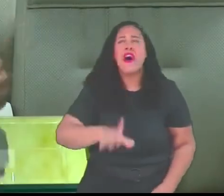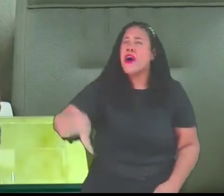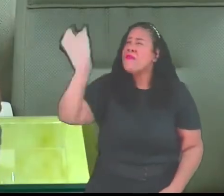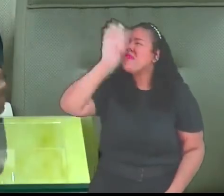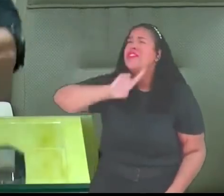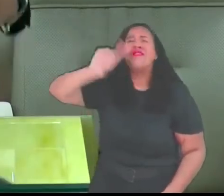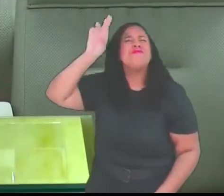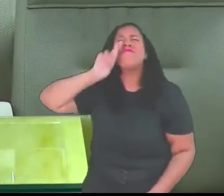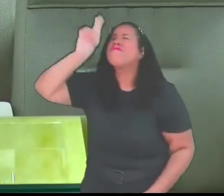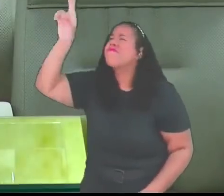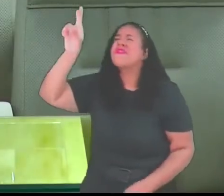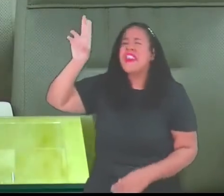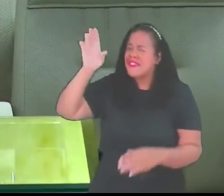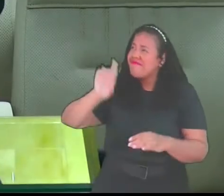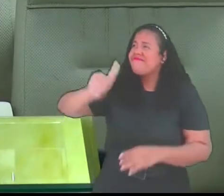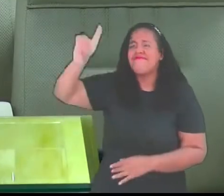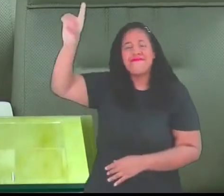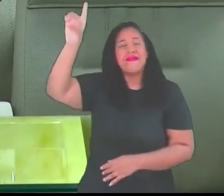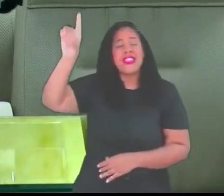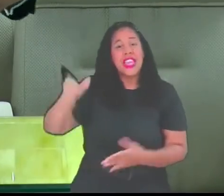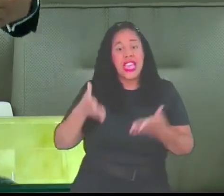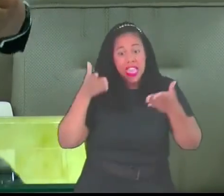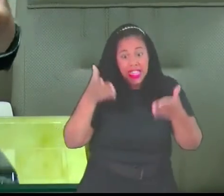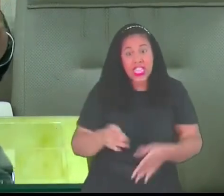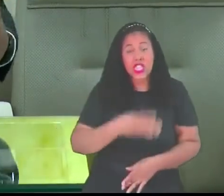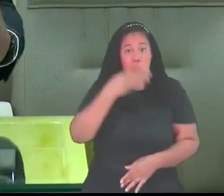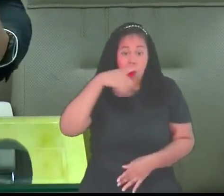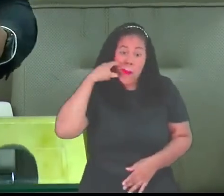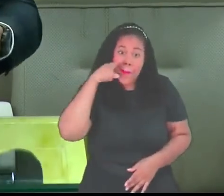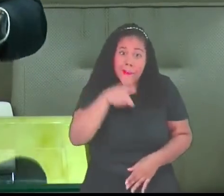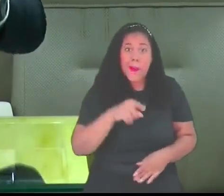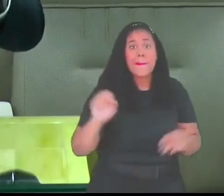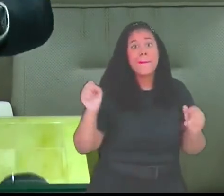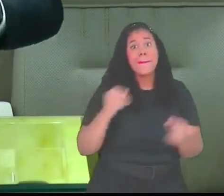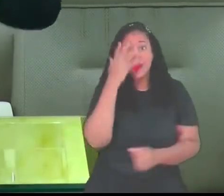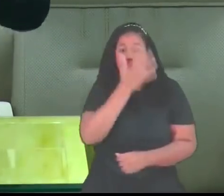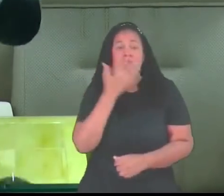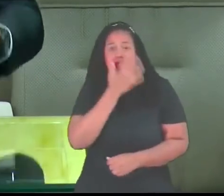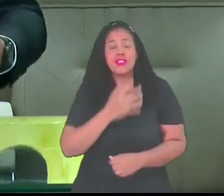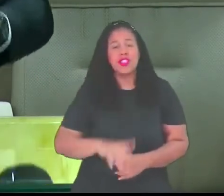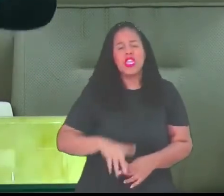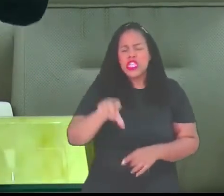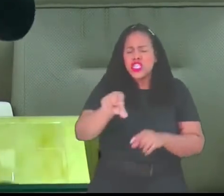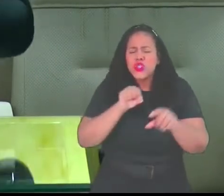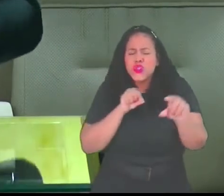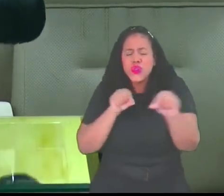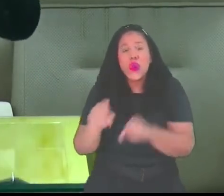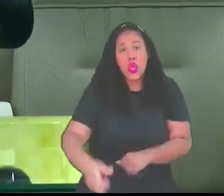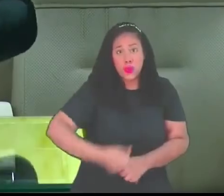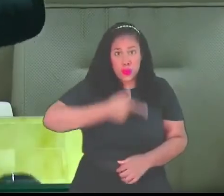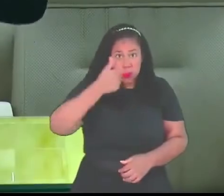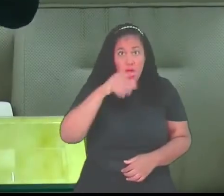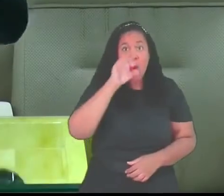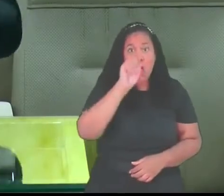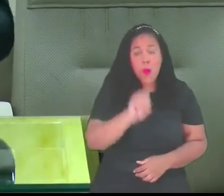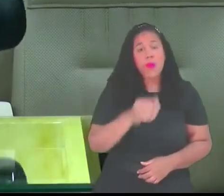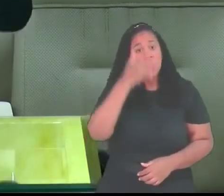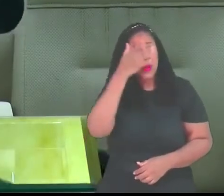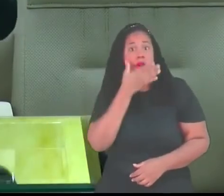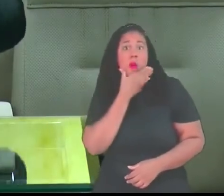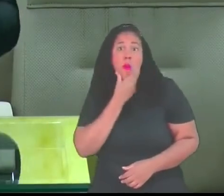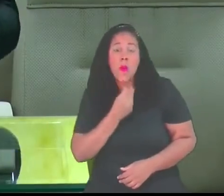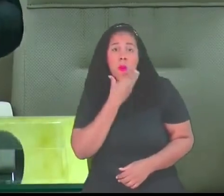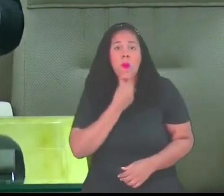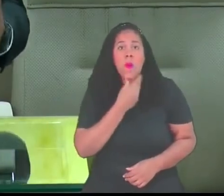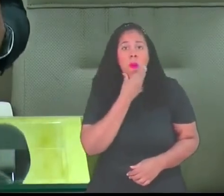Senhor é Deus. Durante, dentre esses 4.000 músicos, ele escolheu 280 homens peritos